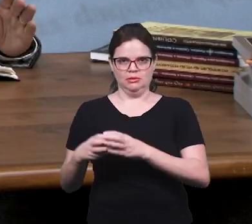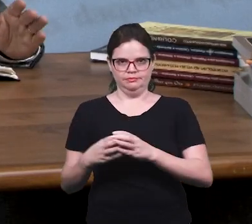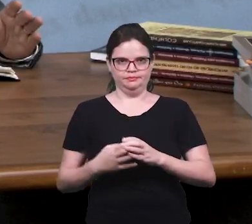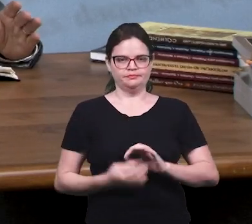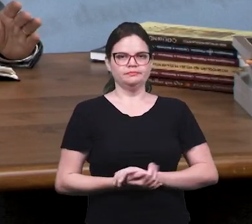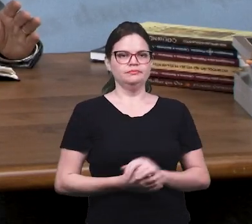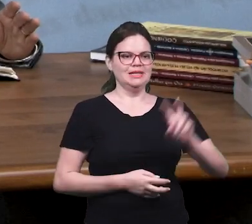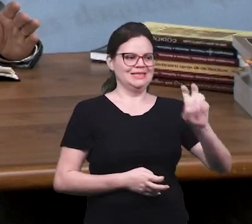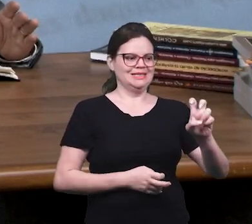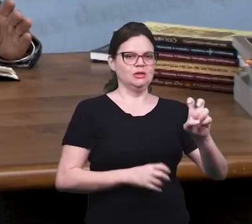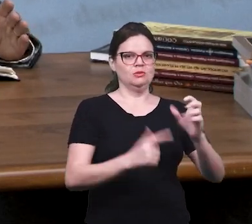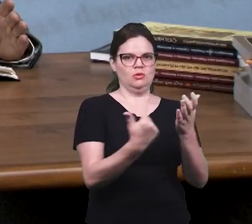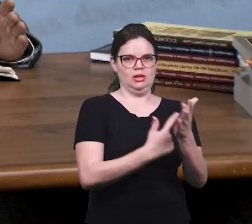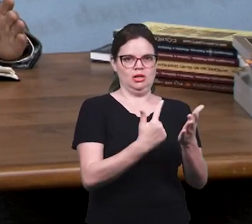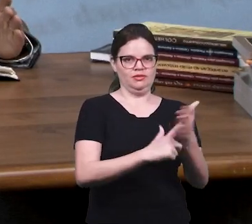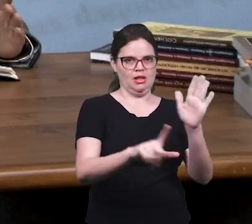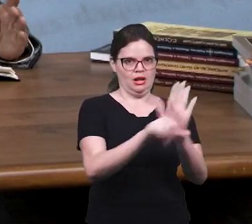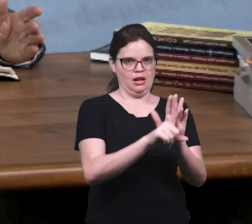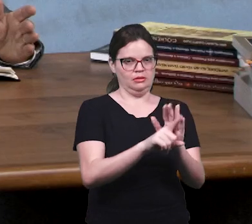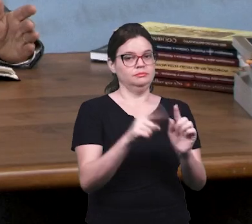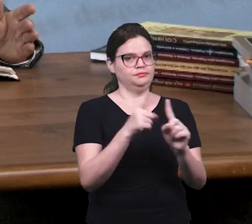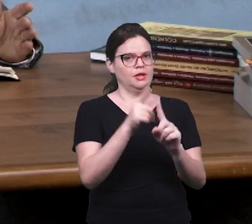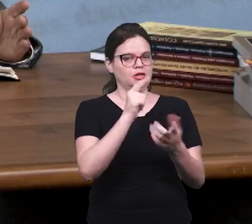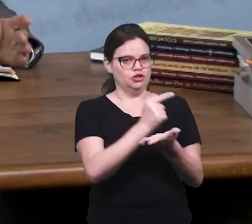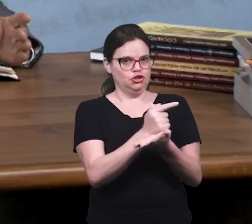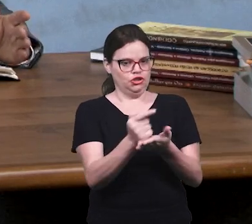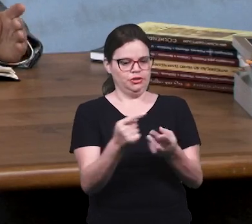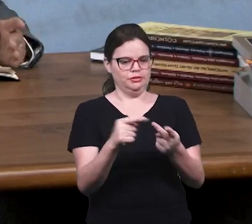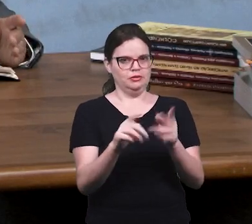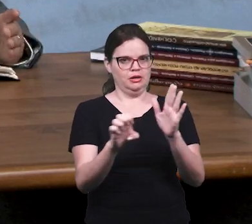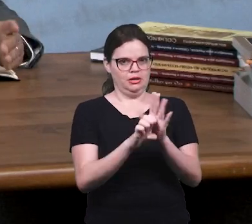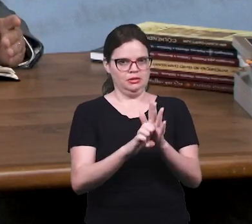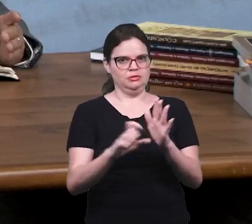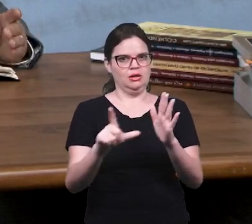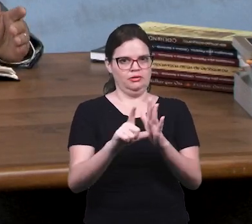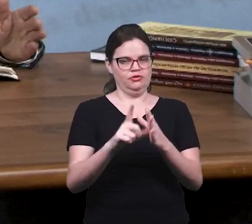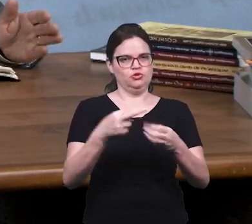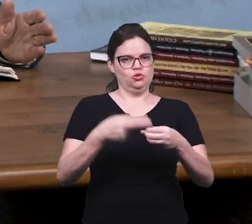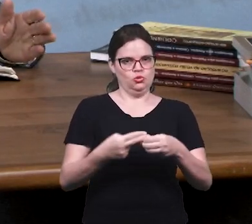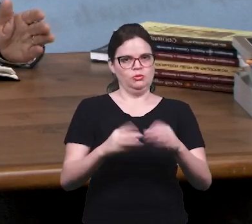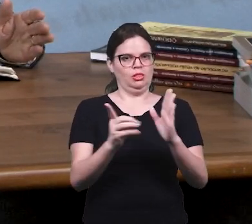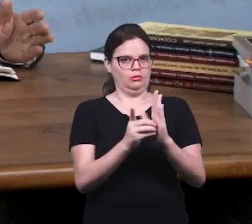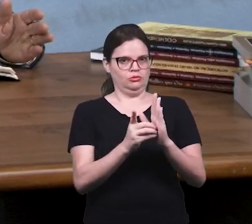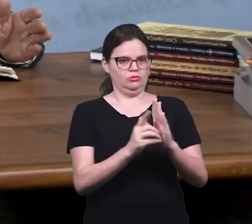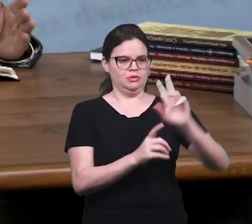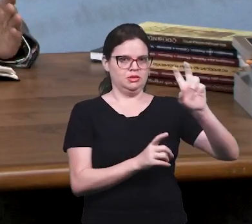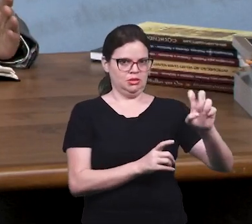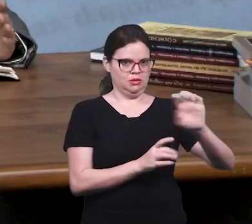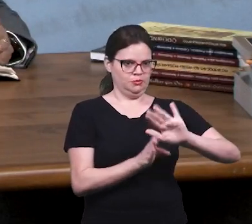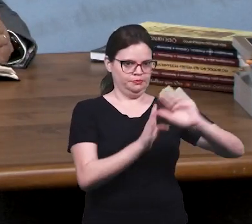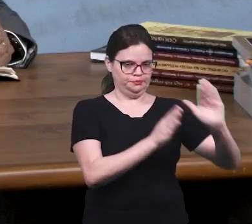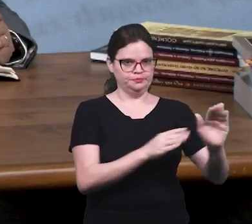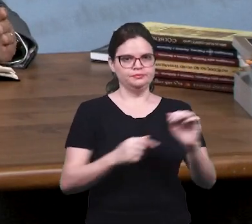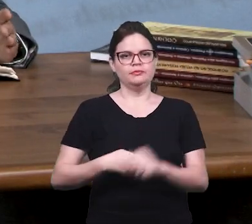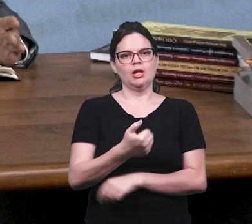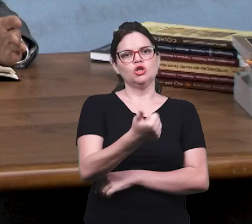livros da lei, que são Gênesis, Êxodo, Levítico, Números e Deuteronômios.